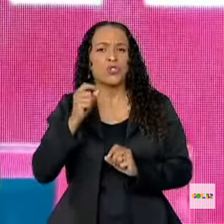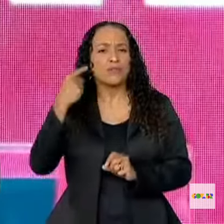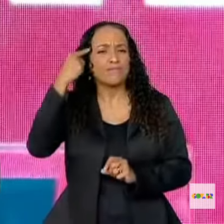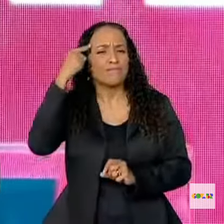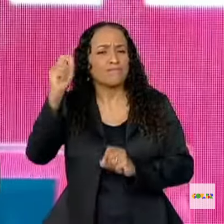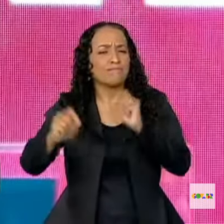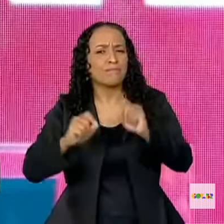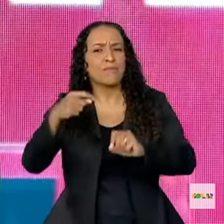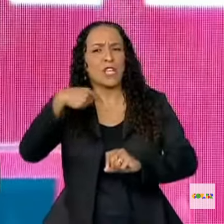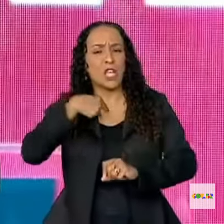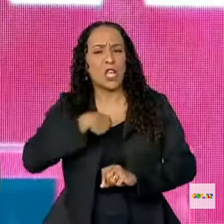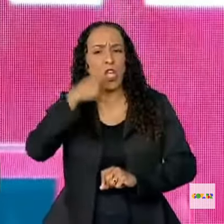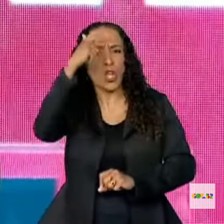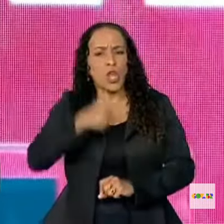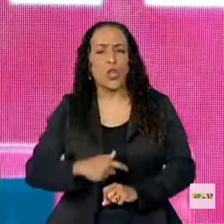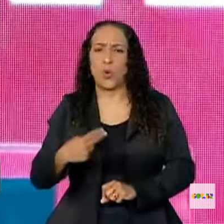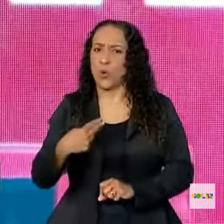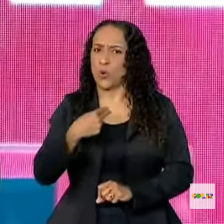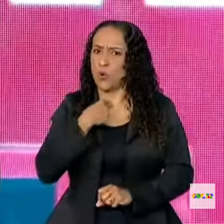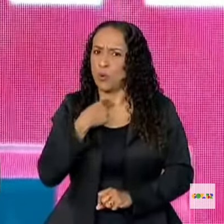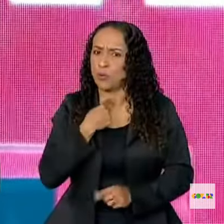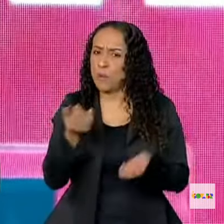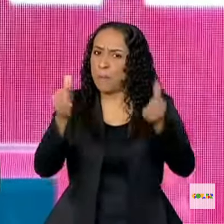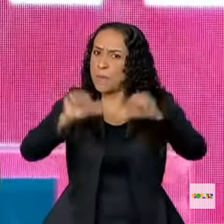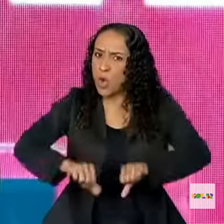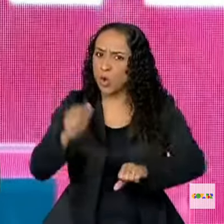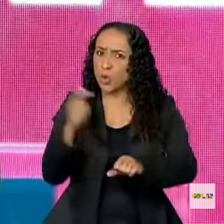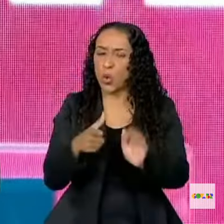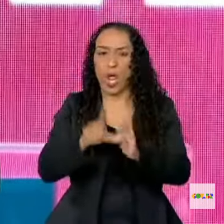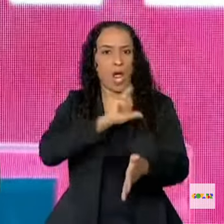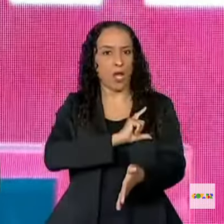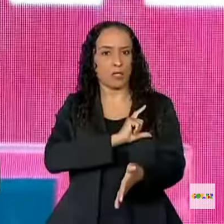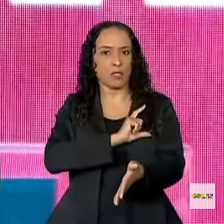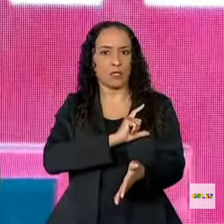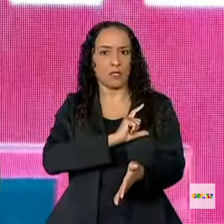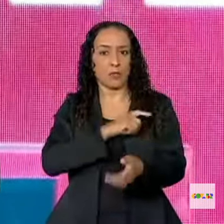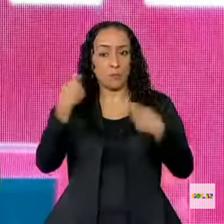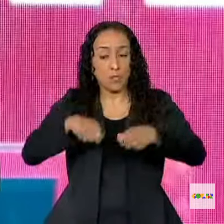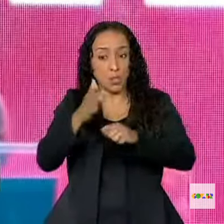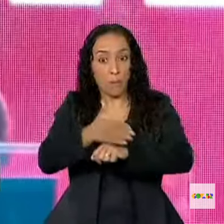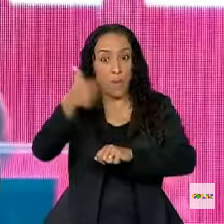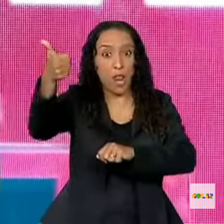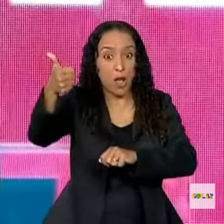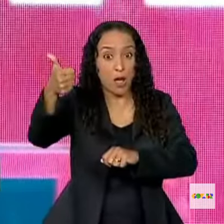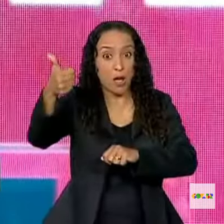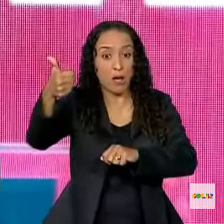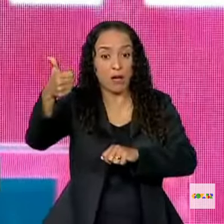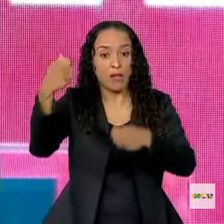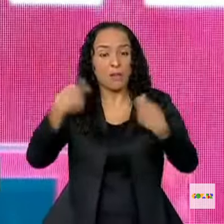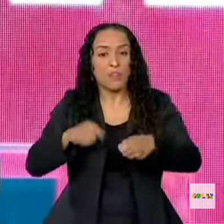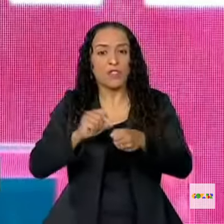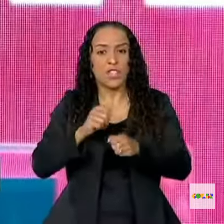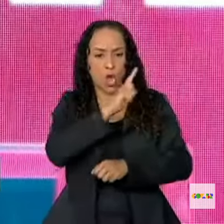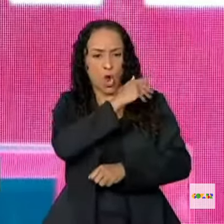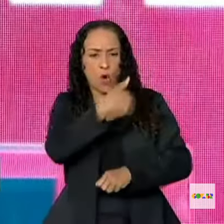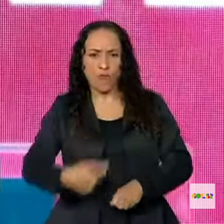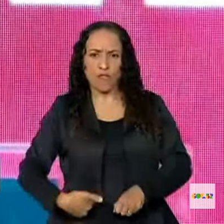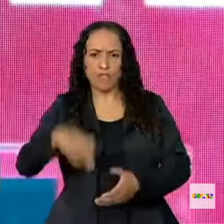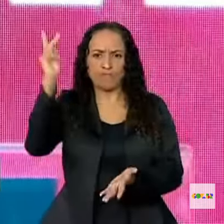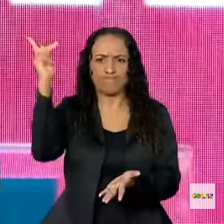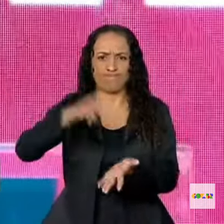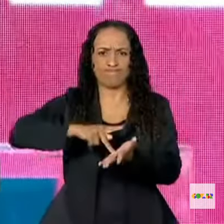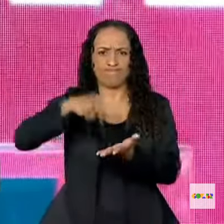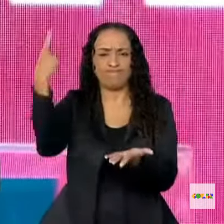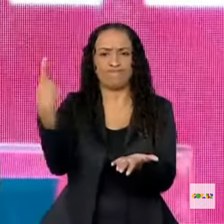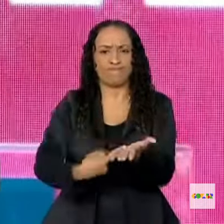seguinte eu não posso ser pior do que eu já fui eu tem que ser melhor eu preciso fazer um governo mais eficaz um